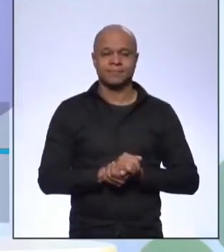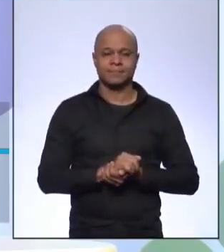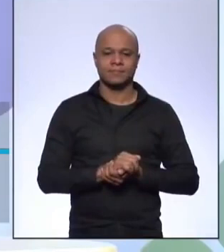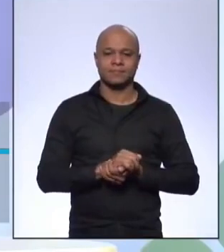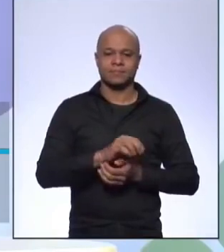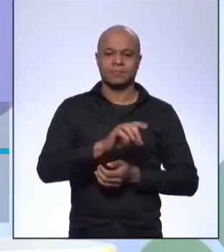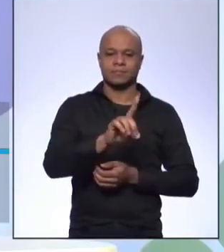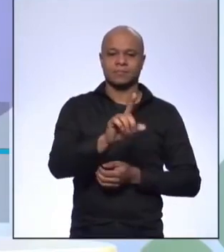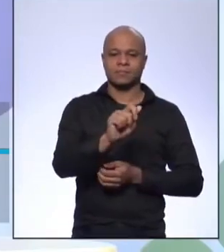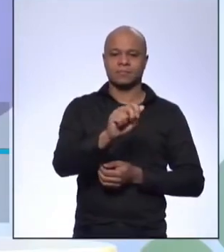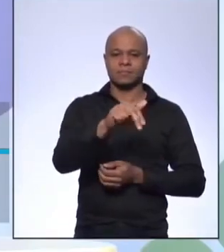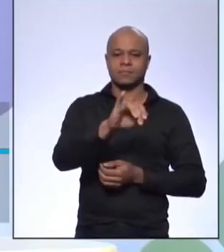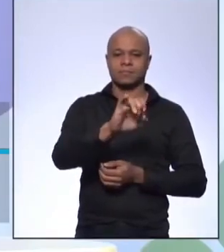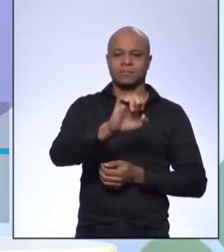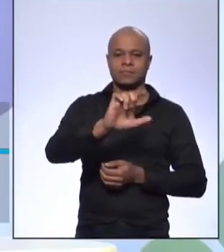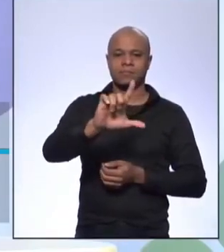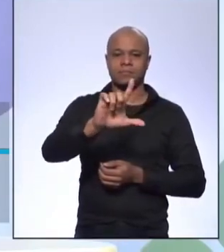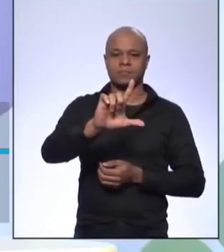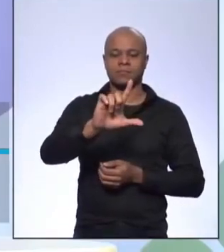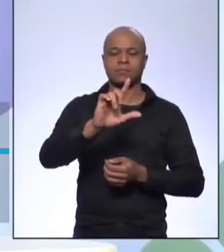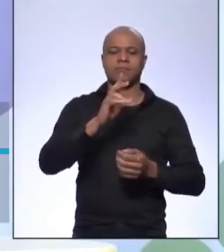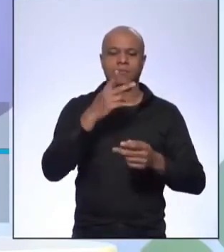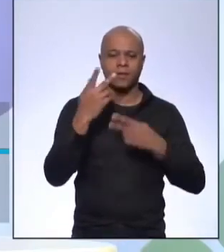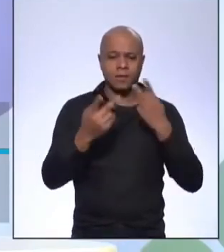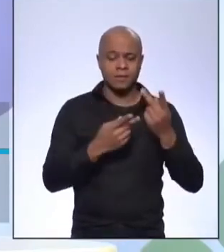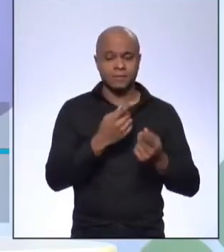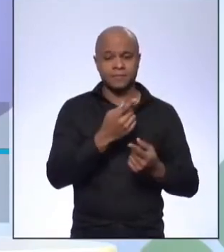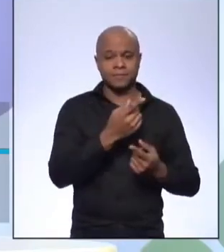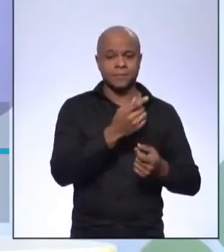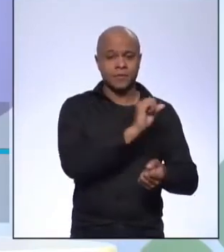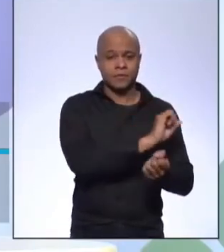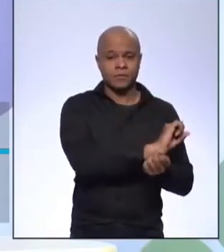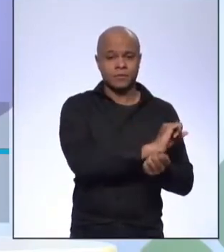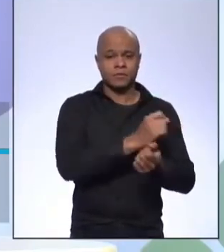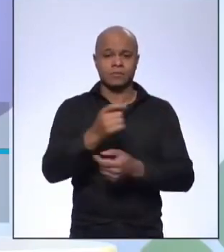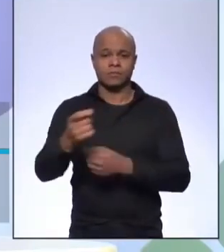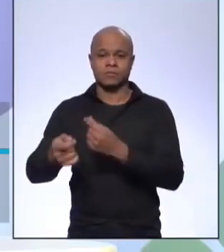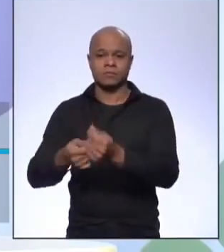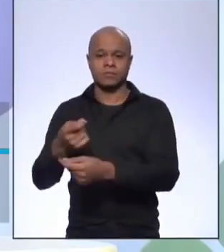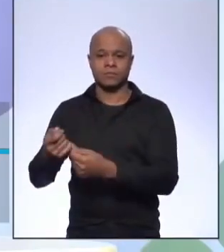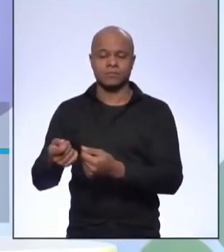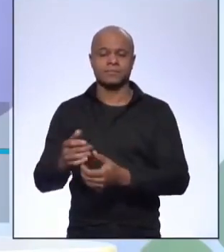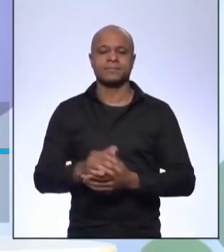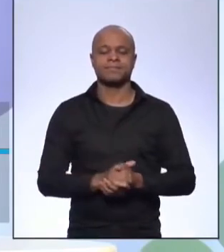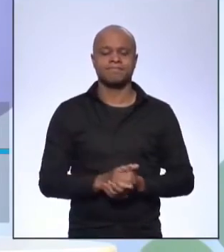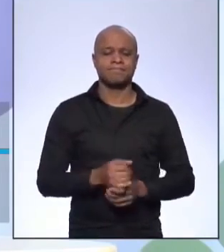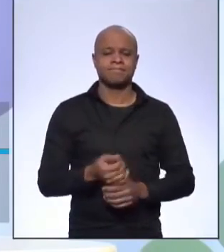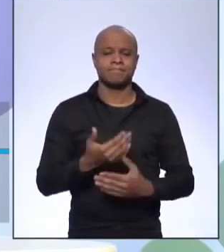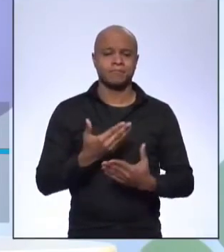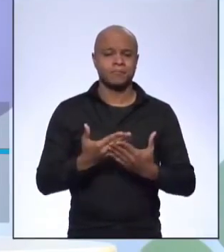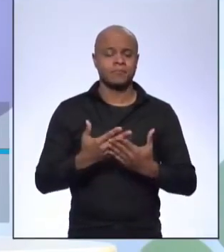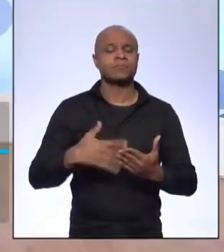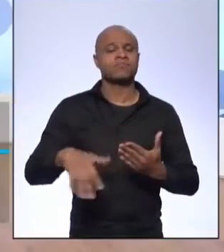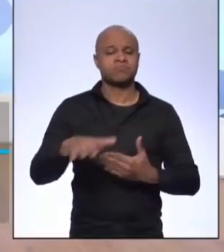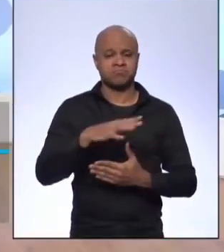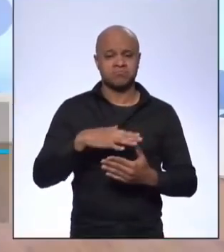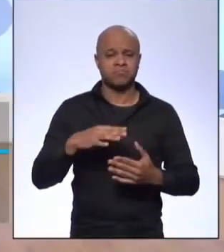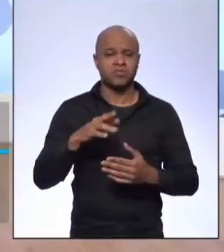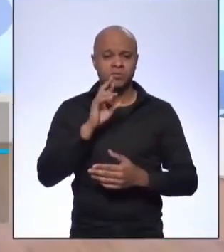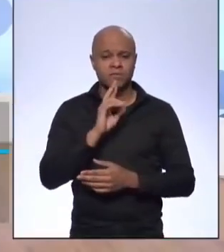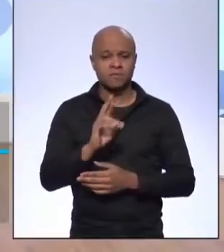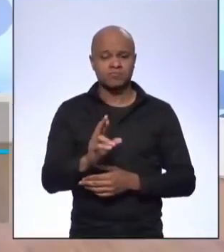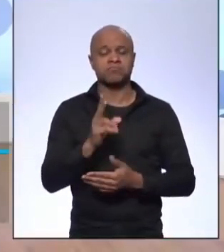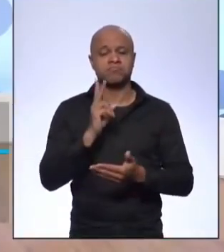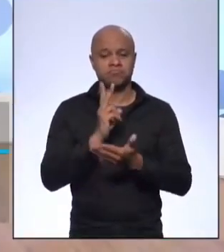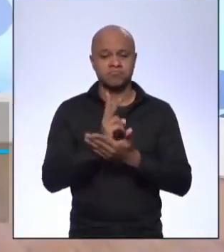O Daniel também fala escravidão em comércio. Então, os estudantes, professora Luísa, na sua maioria, todos